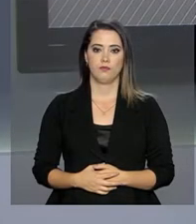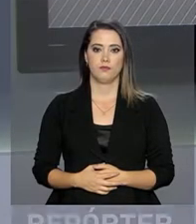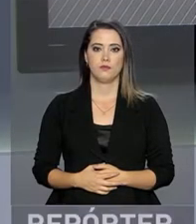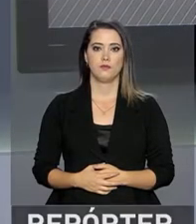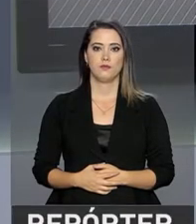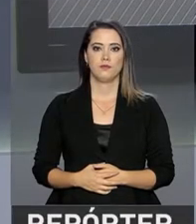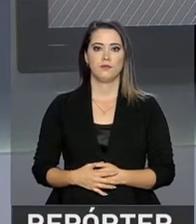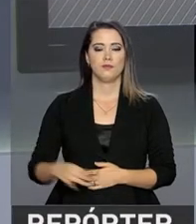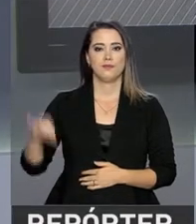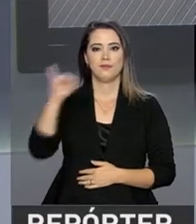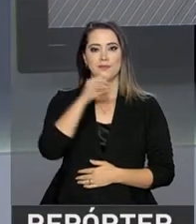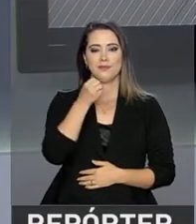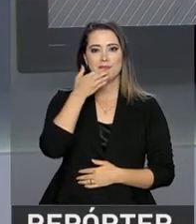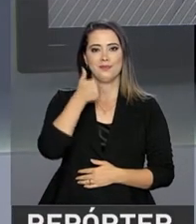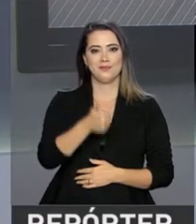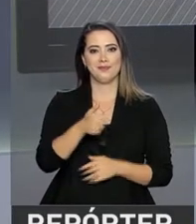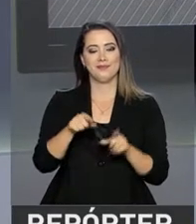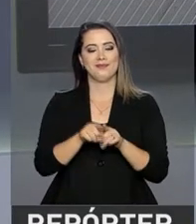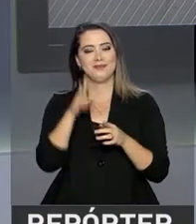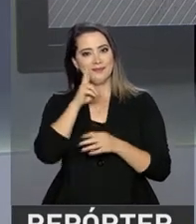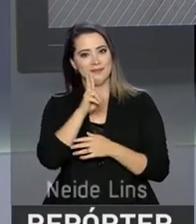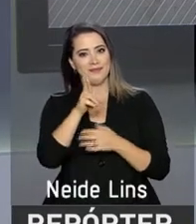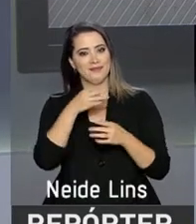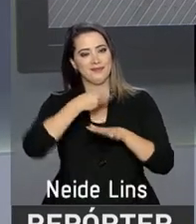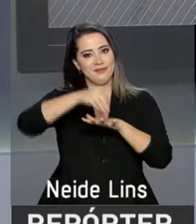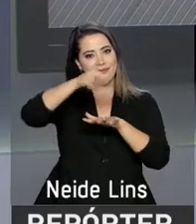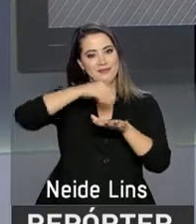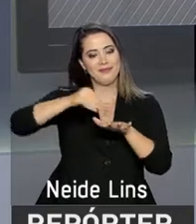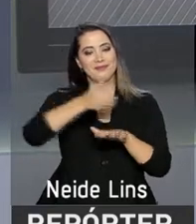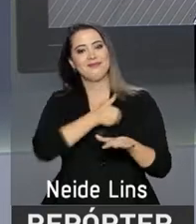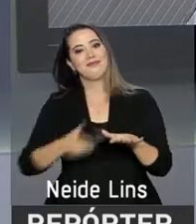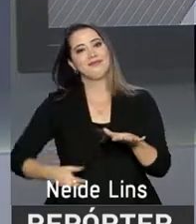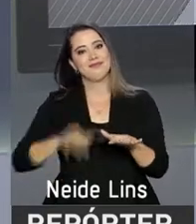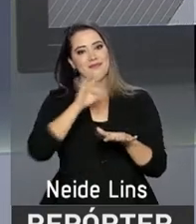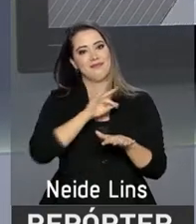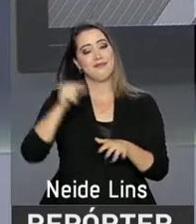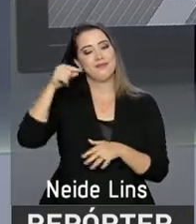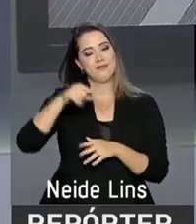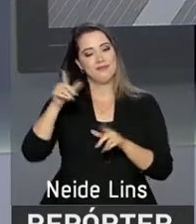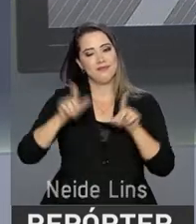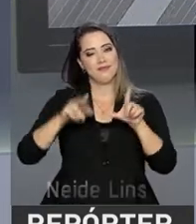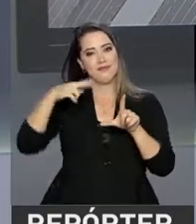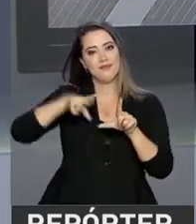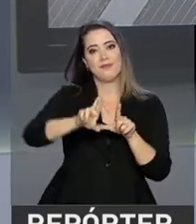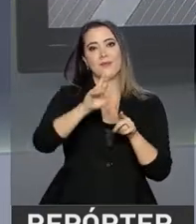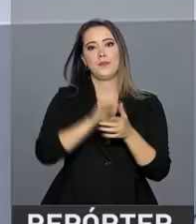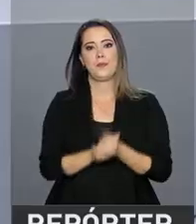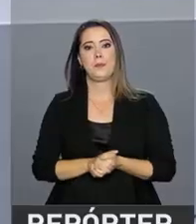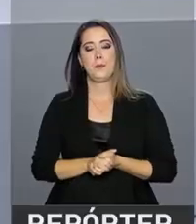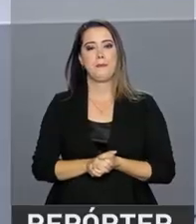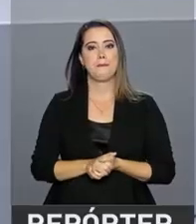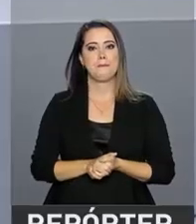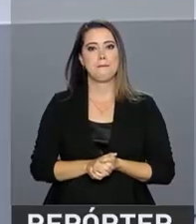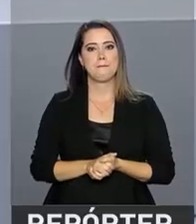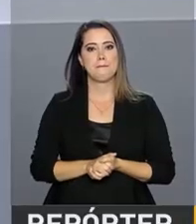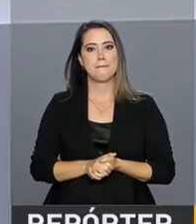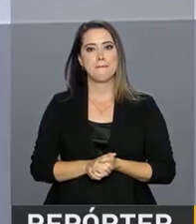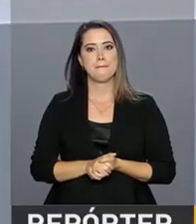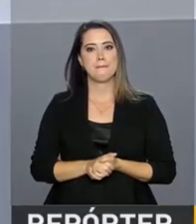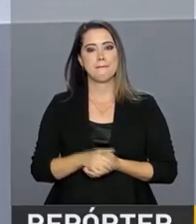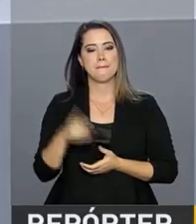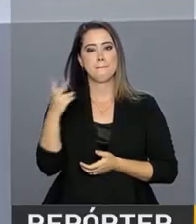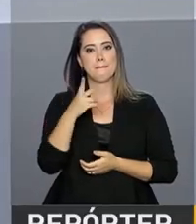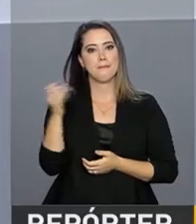oi tudo bem acompanha agora as notícias do governo federal aqui no repórter nbr duas